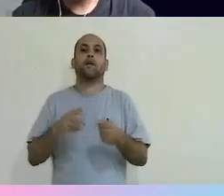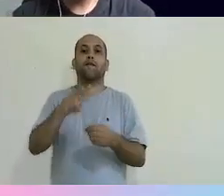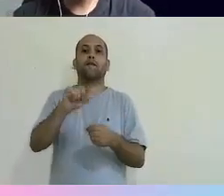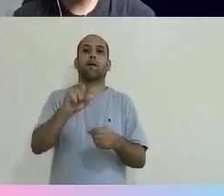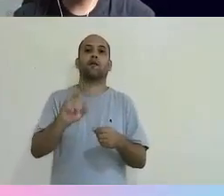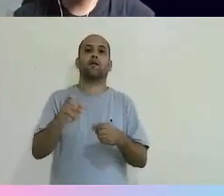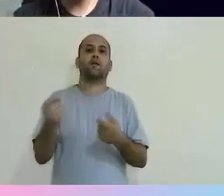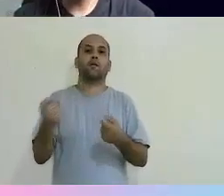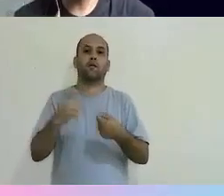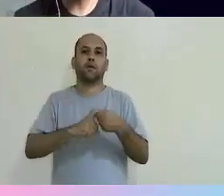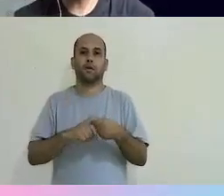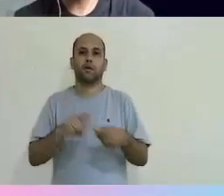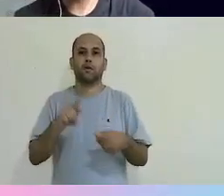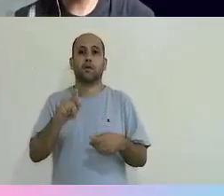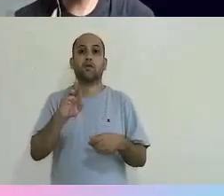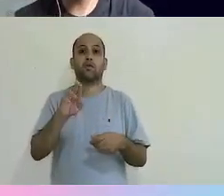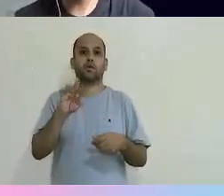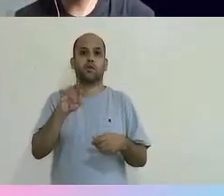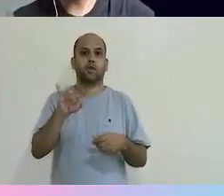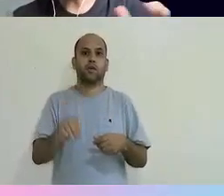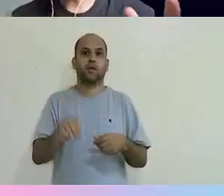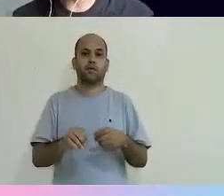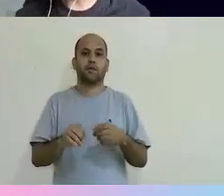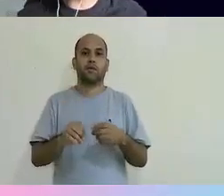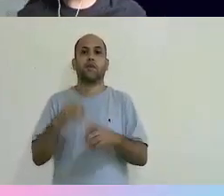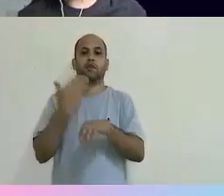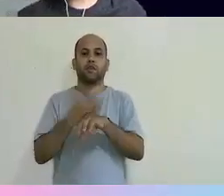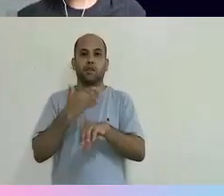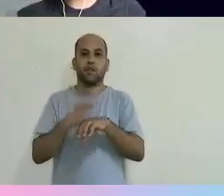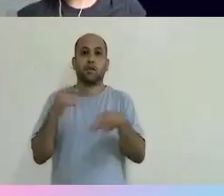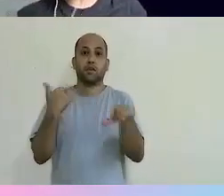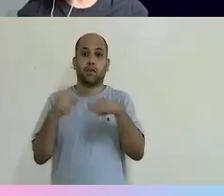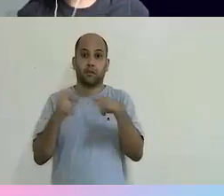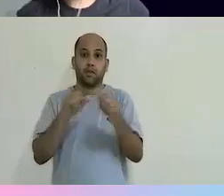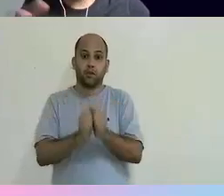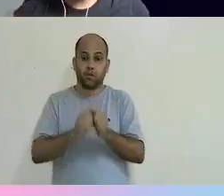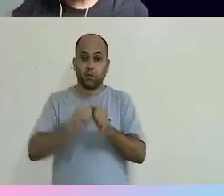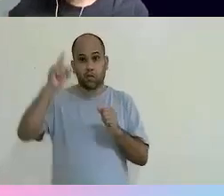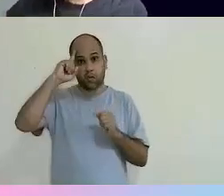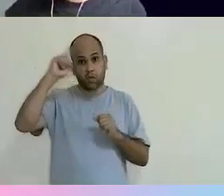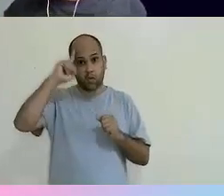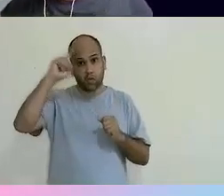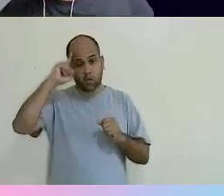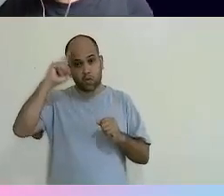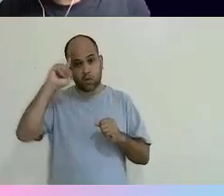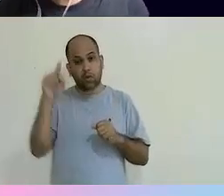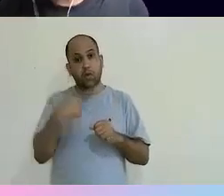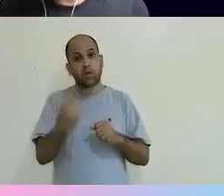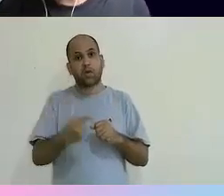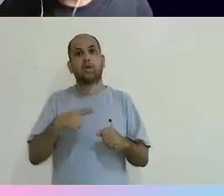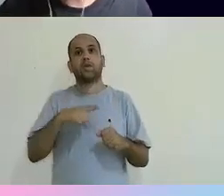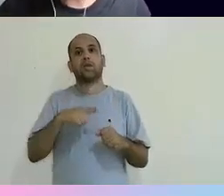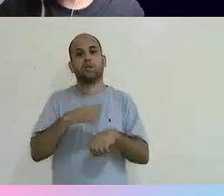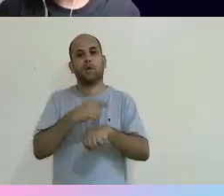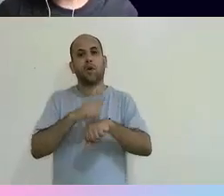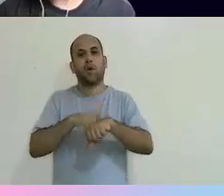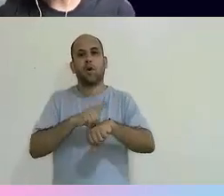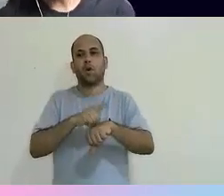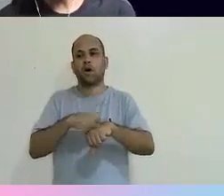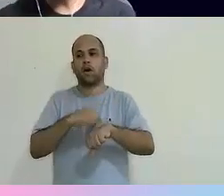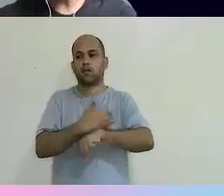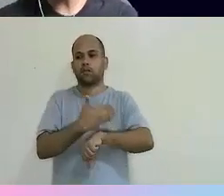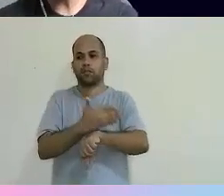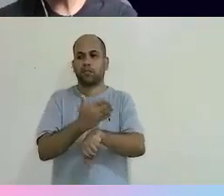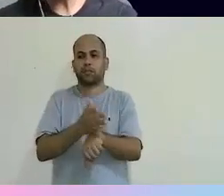fazendo? O Gustavo é meu estagiário, e Gustavo trabalha comigo aí todos os dias. Então a gente passa horas e horas no telefone e